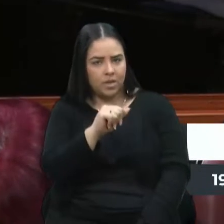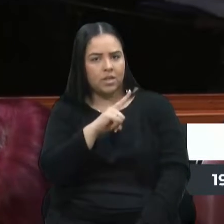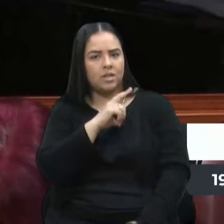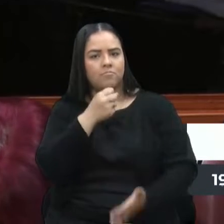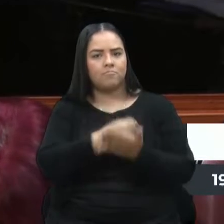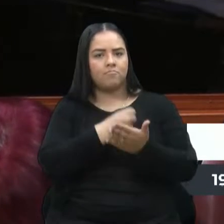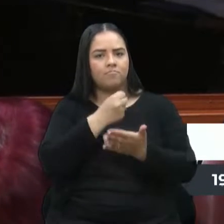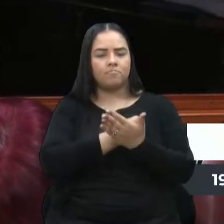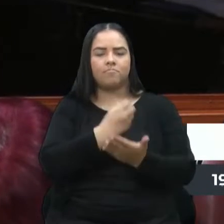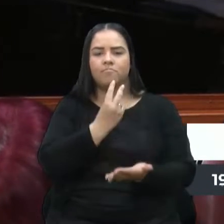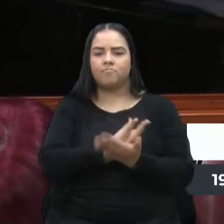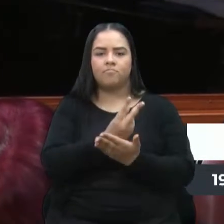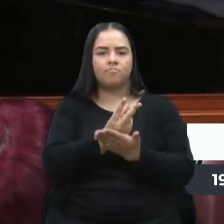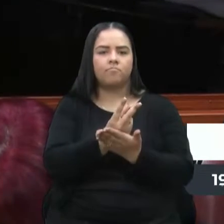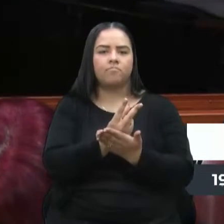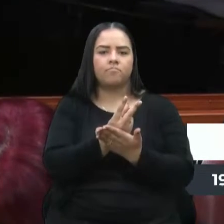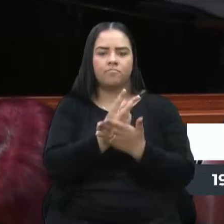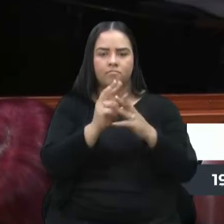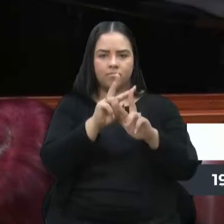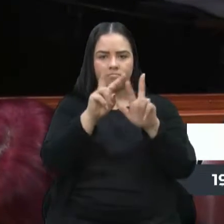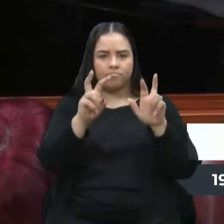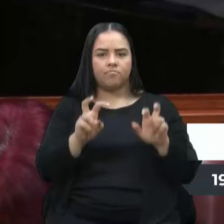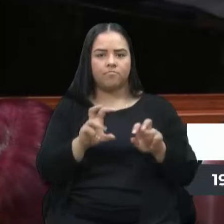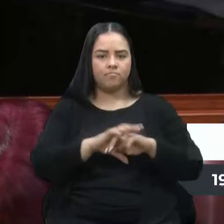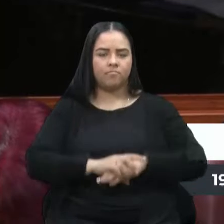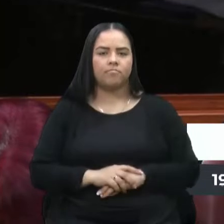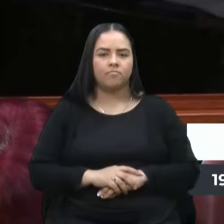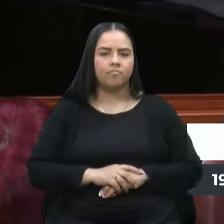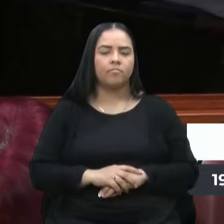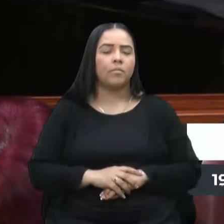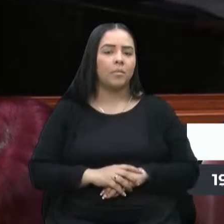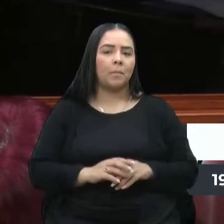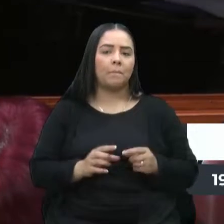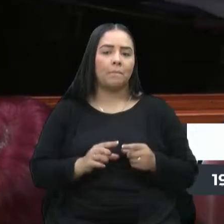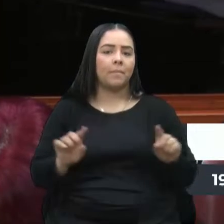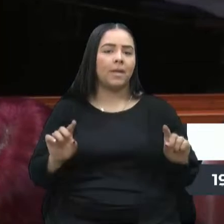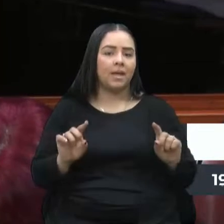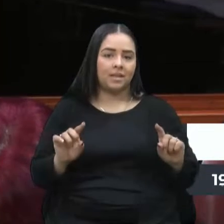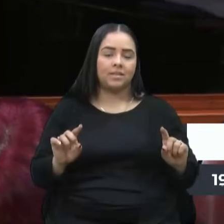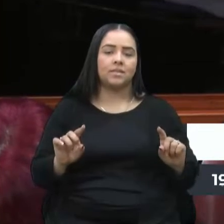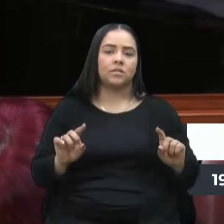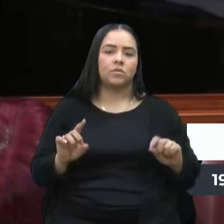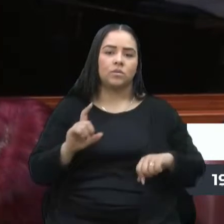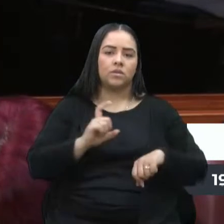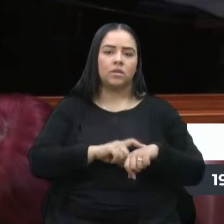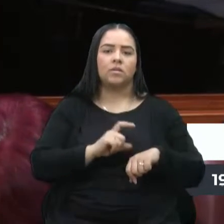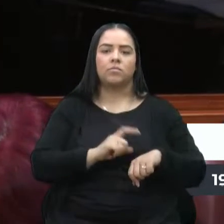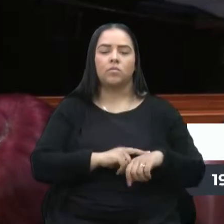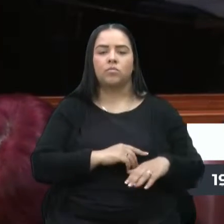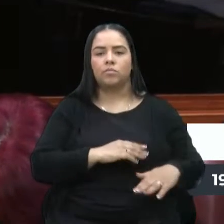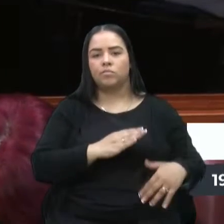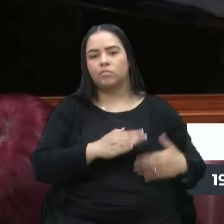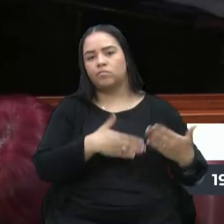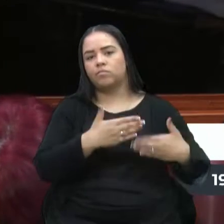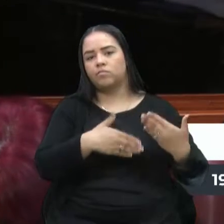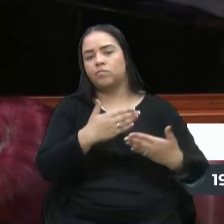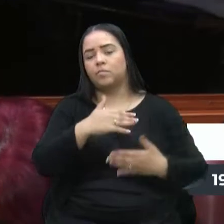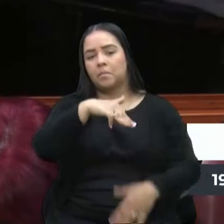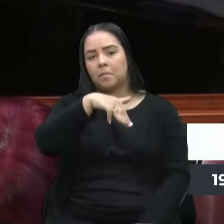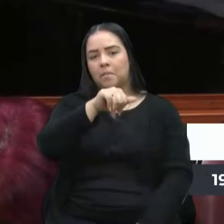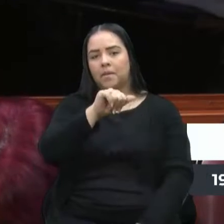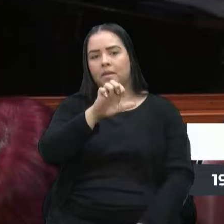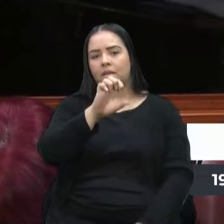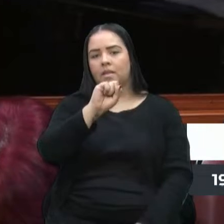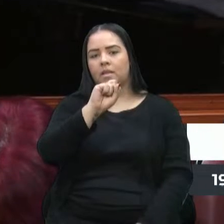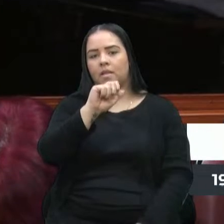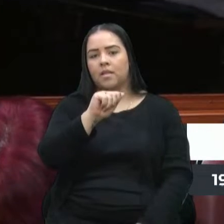batalhadora né Por esse tema Mas enfim o tempo foi passando e a Maressa